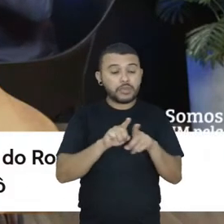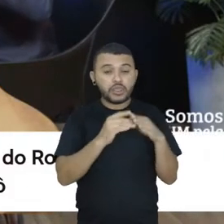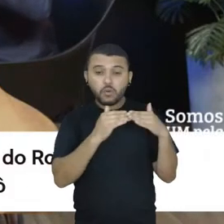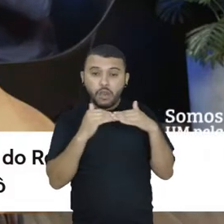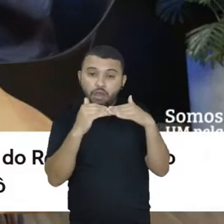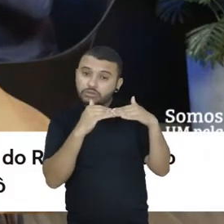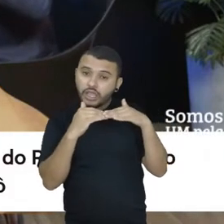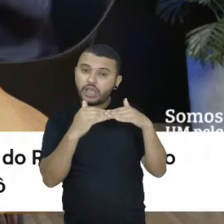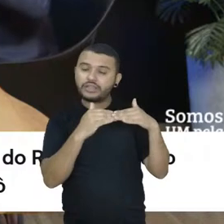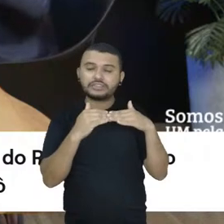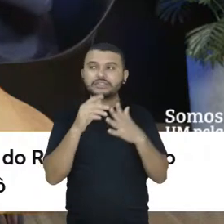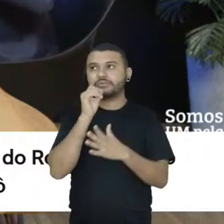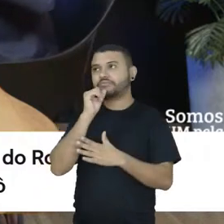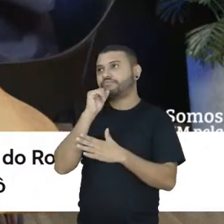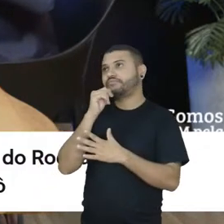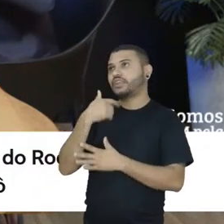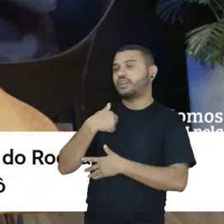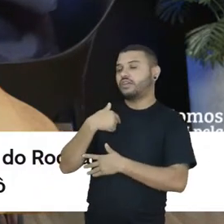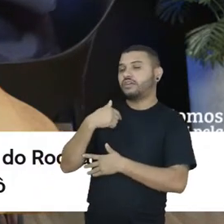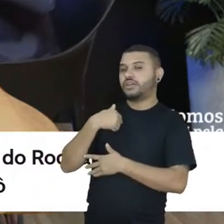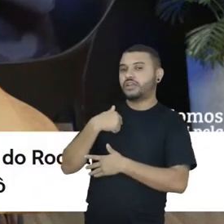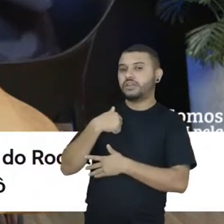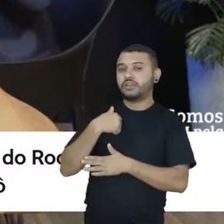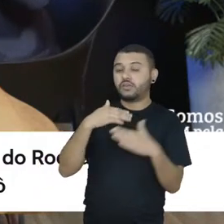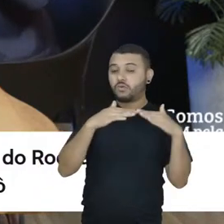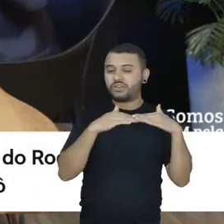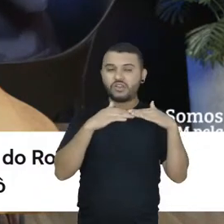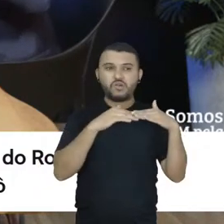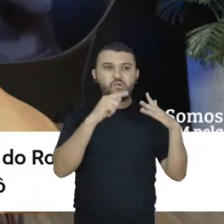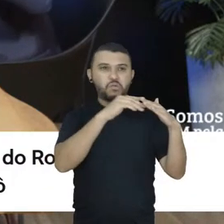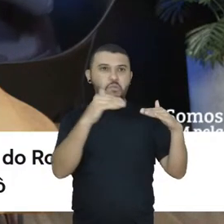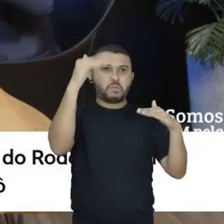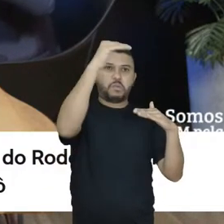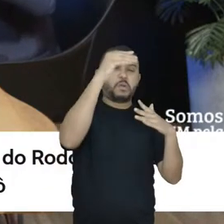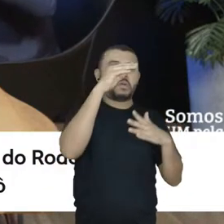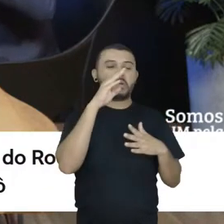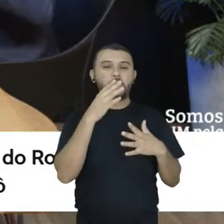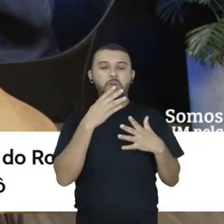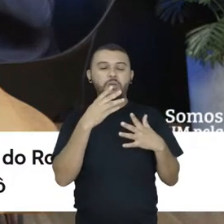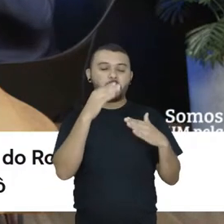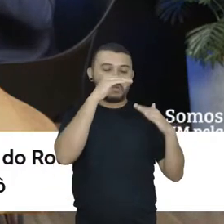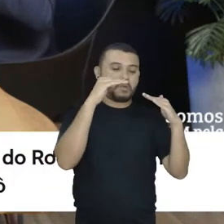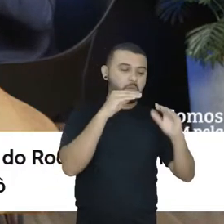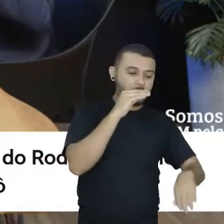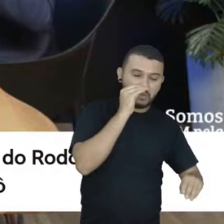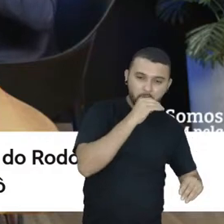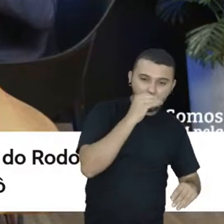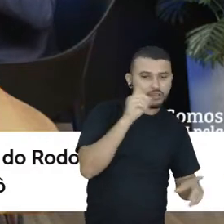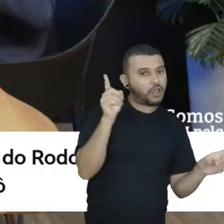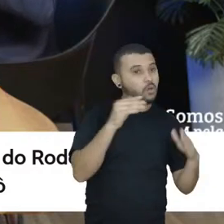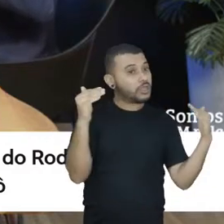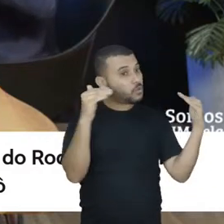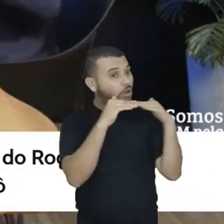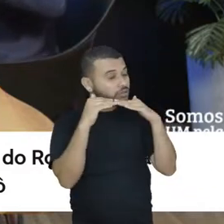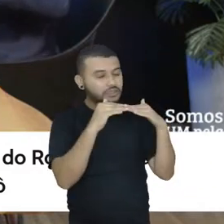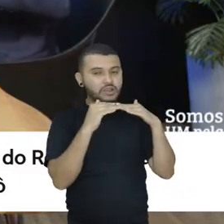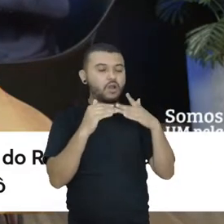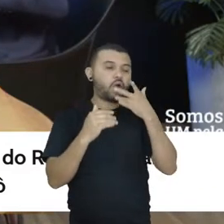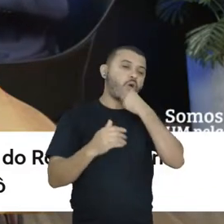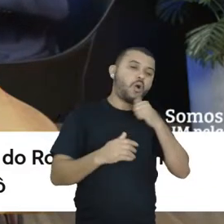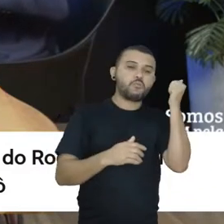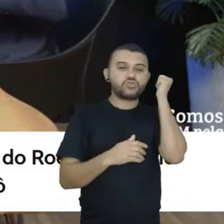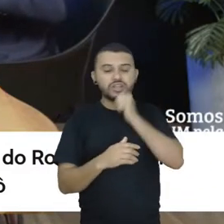um no apartamento, o outro na enfermaria, é equidade. Universalidade é homem, mulher, criança,